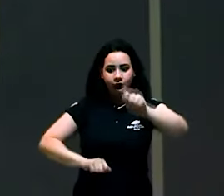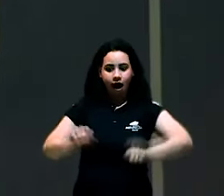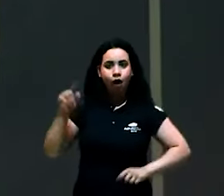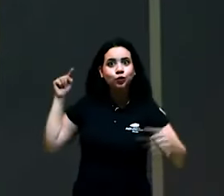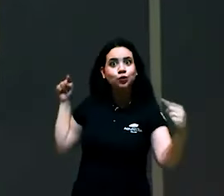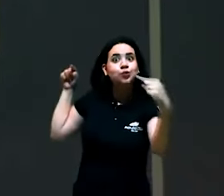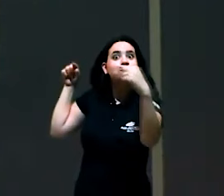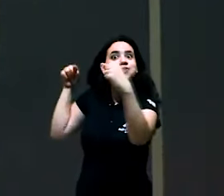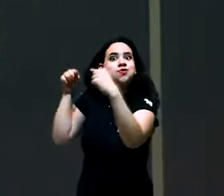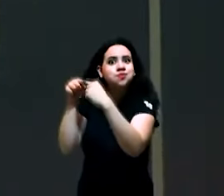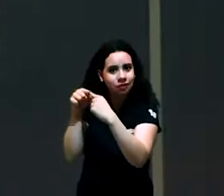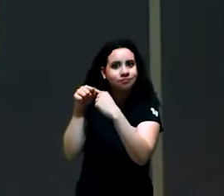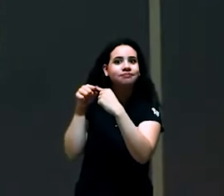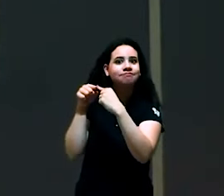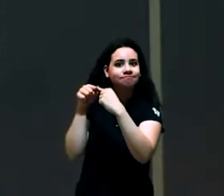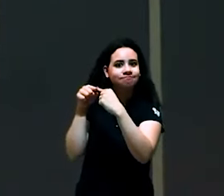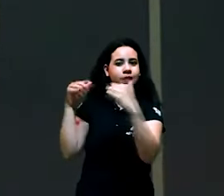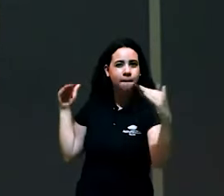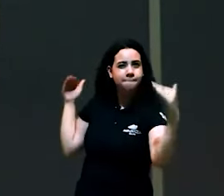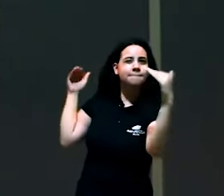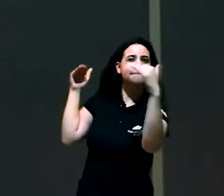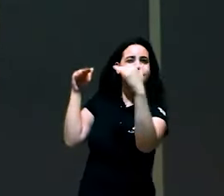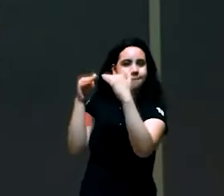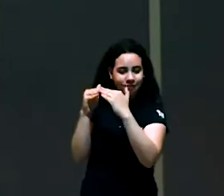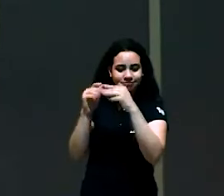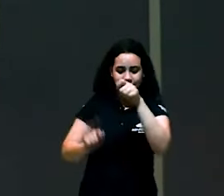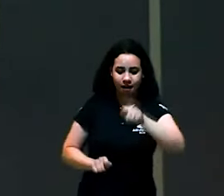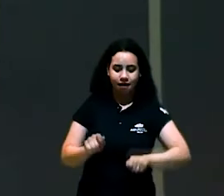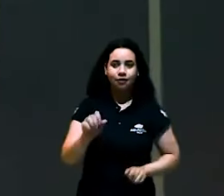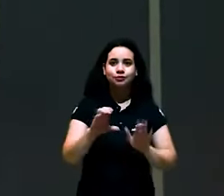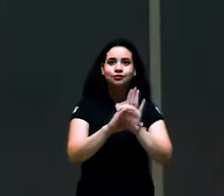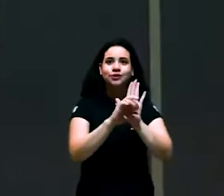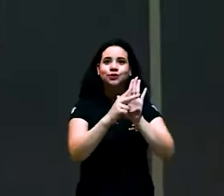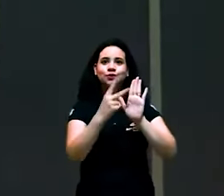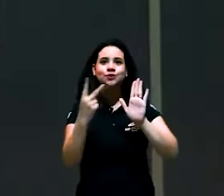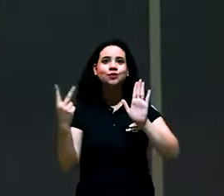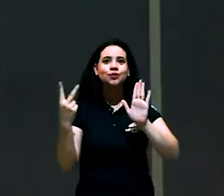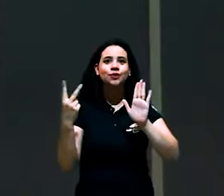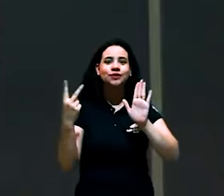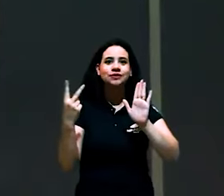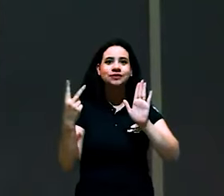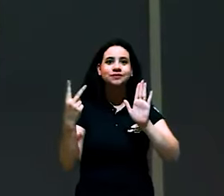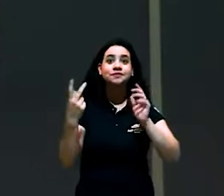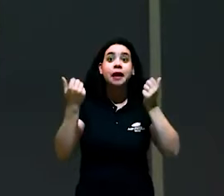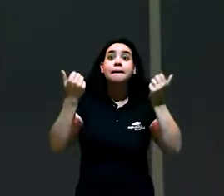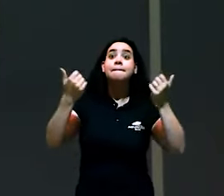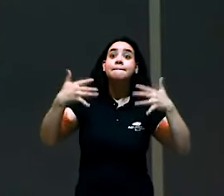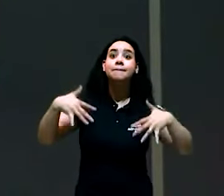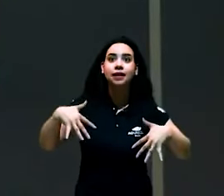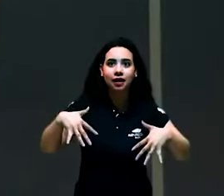derramarei do meu Espírito. Em Atos 2 não aparece do, aparece derramarei